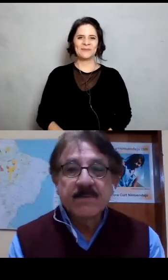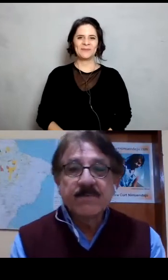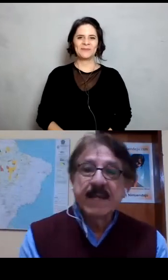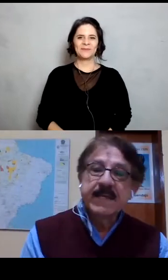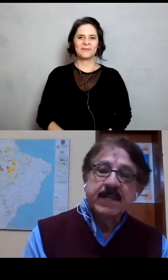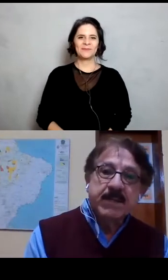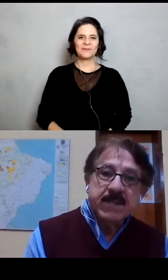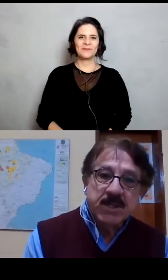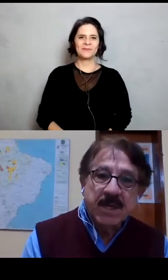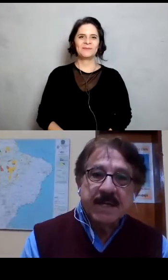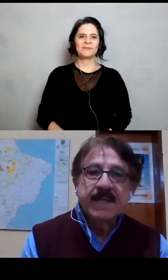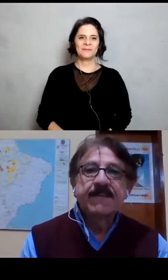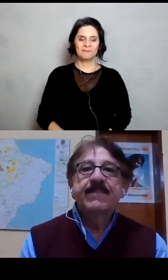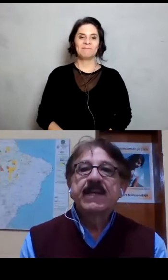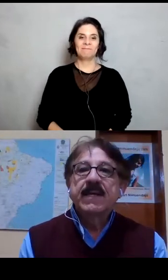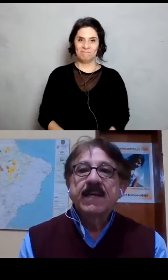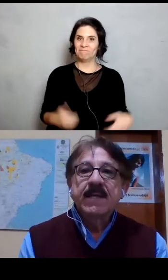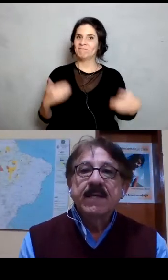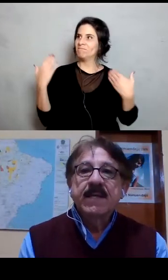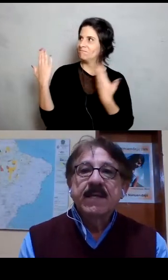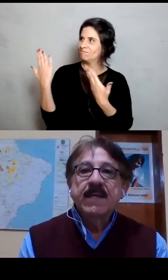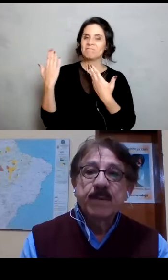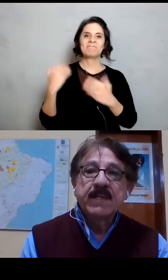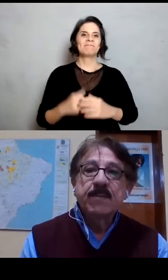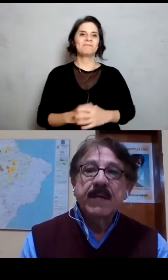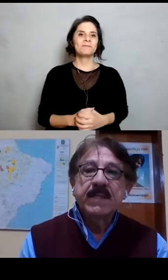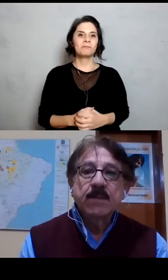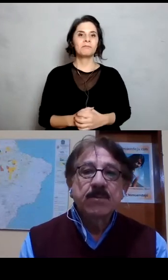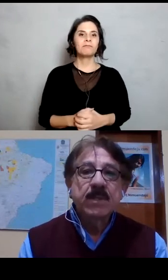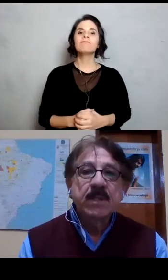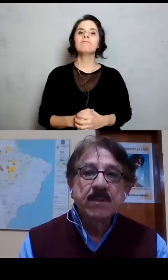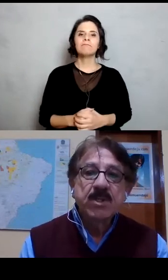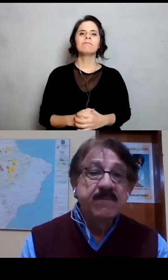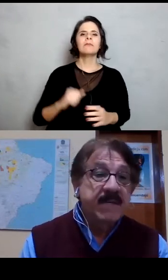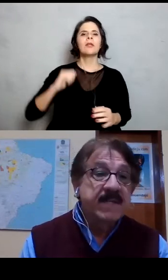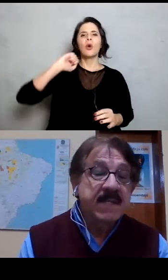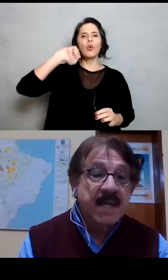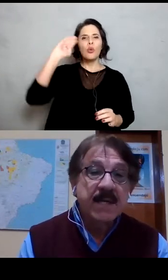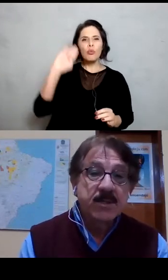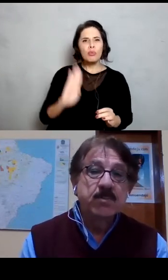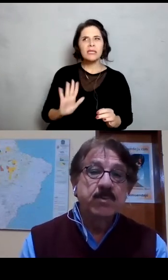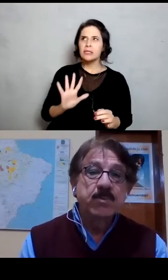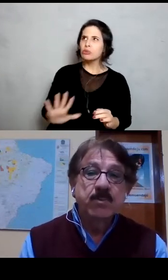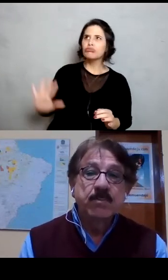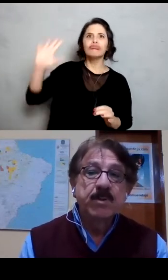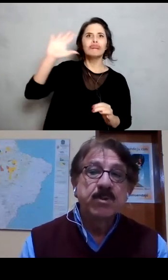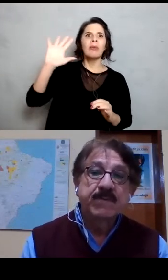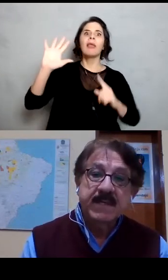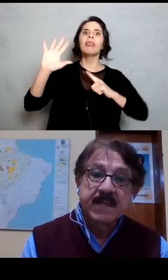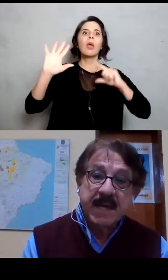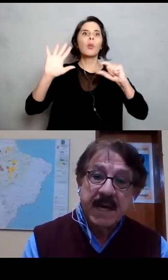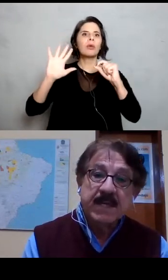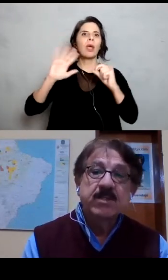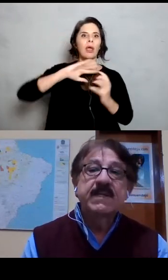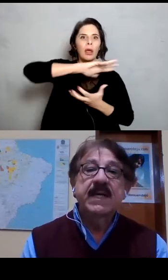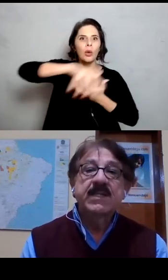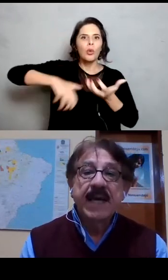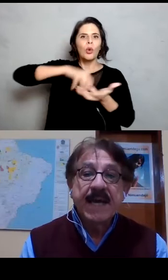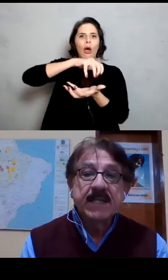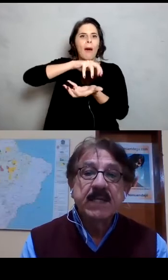Eita, nós vamos falar das línguas indígenas aqui. Foi. Então, o Brasil é um dos países mais ricos em diversidade no mundo.